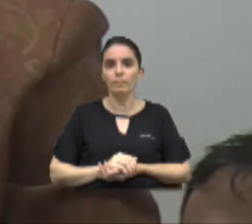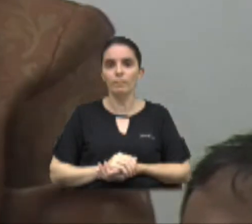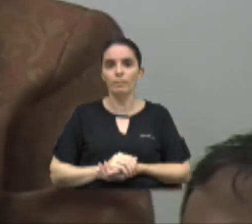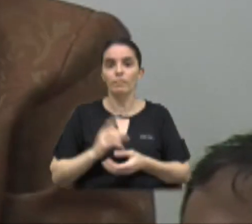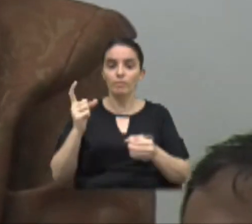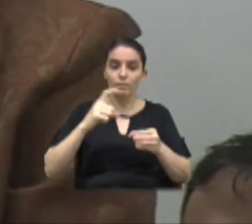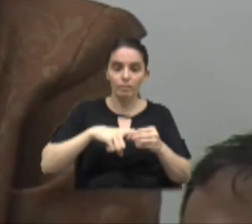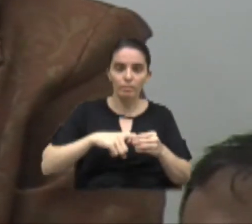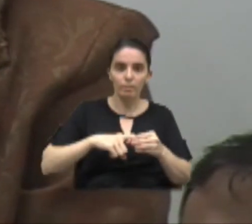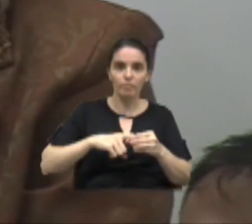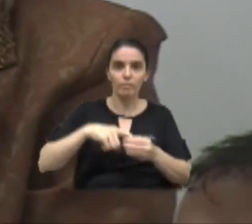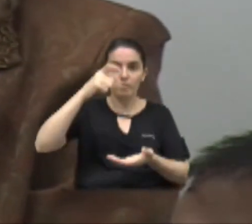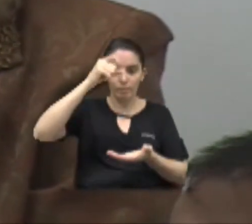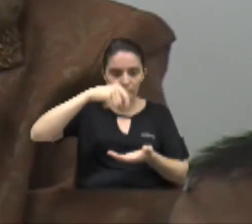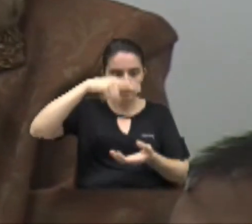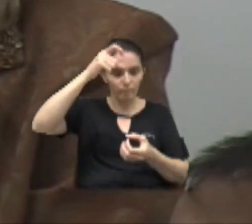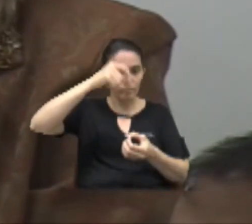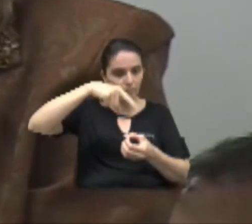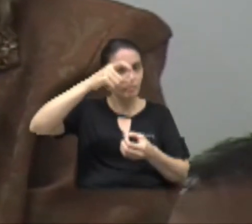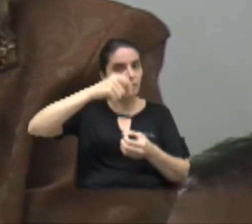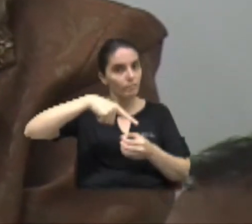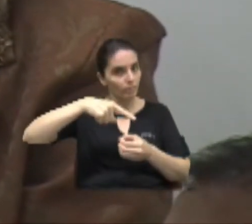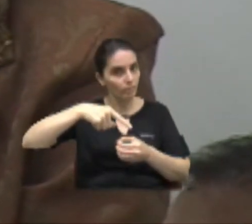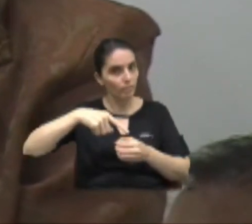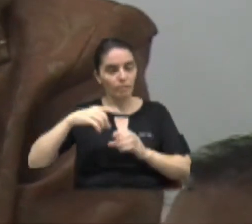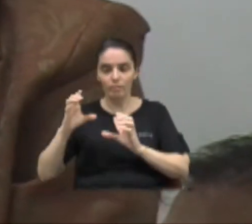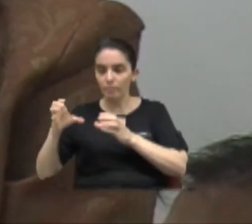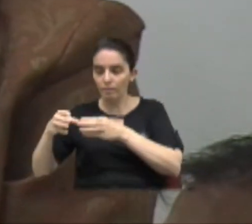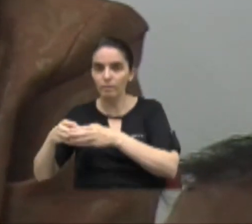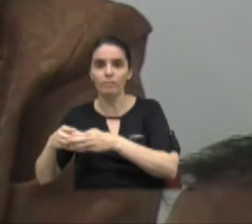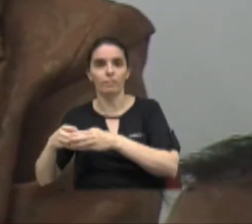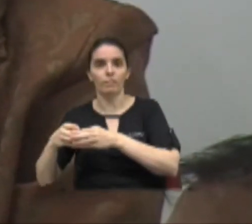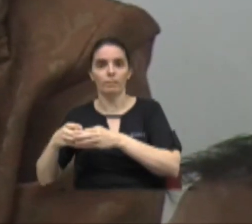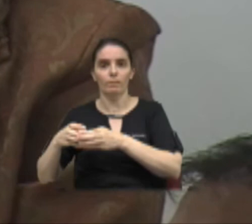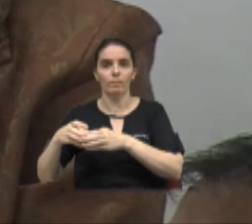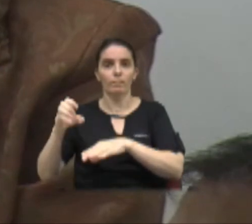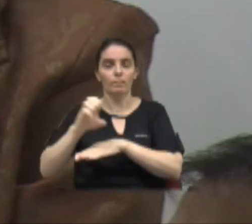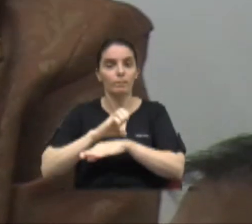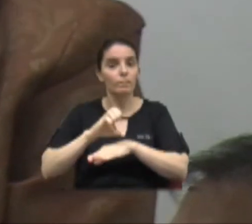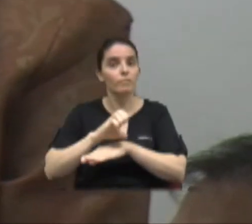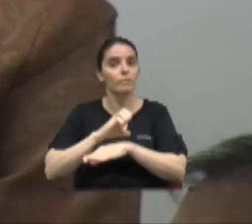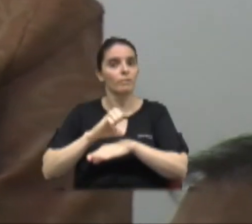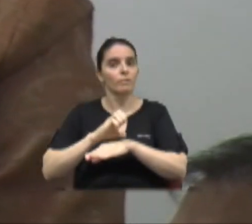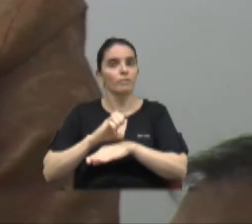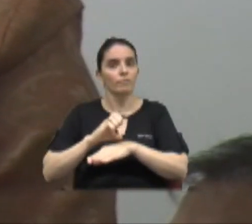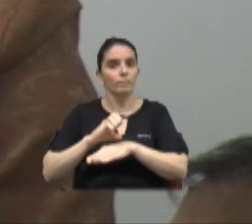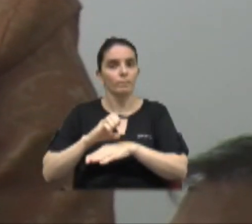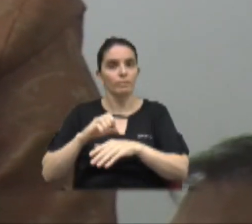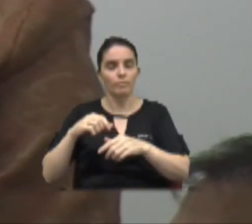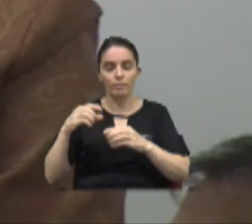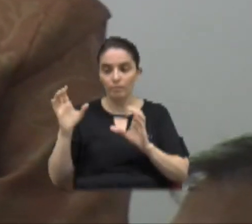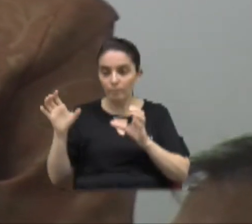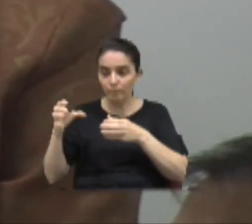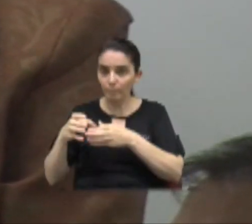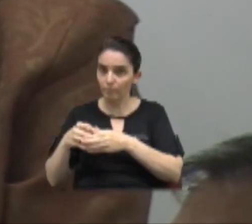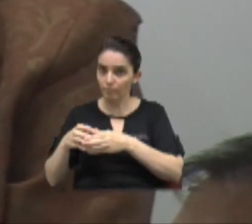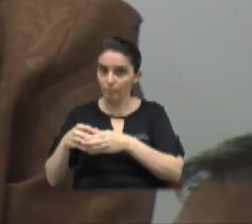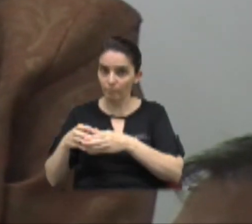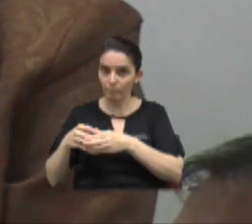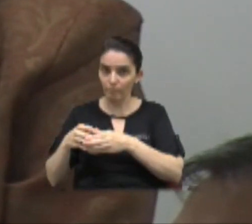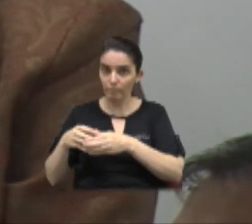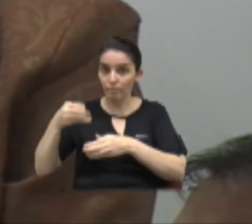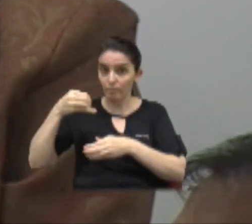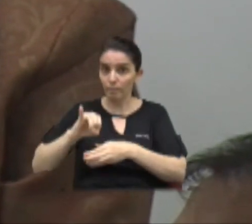essa arrecadação. E ela é de extrema importância para as entidades do nosso Estado. Muitas entidades vão ter que fechar, se isso não acontecer,